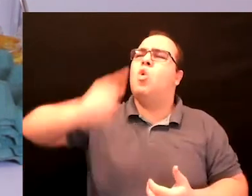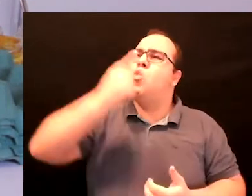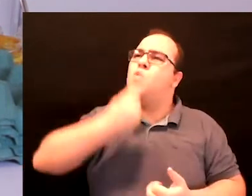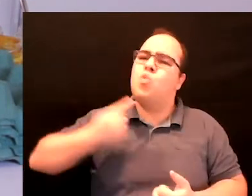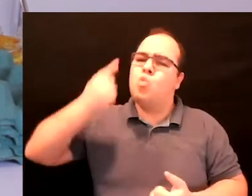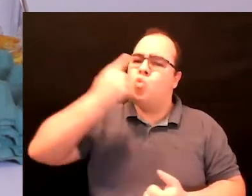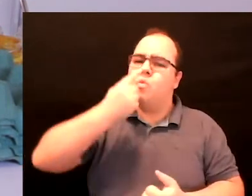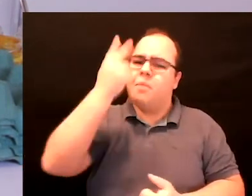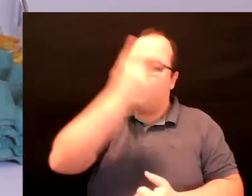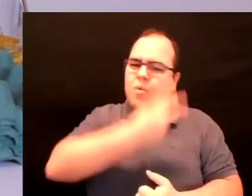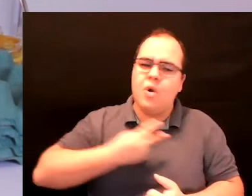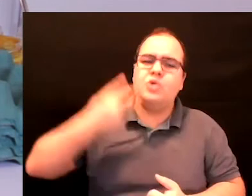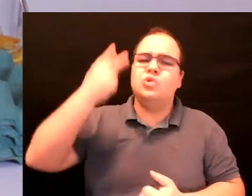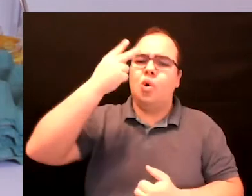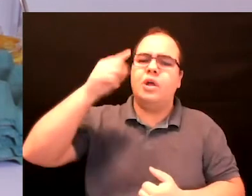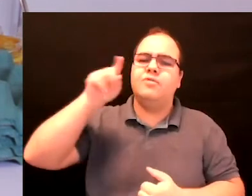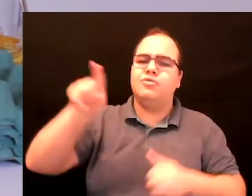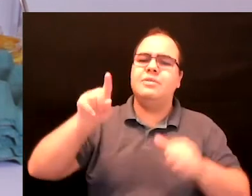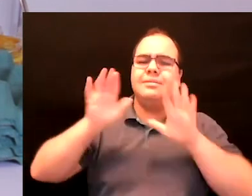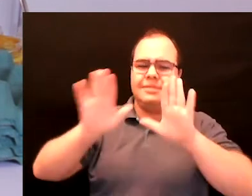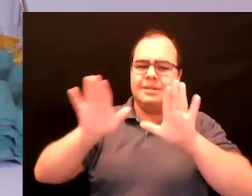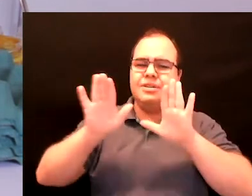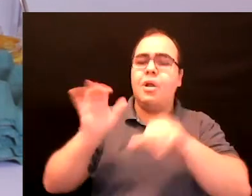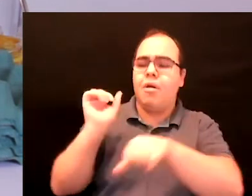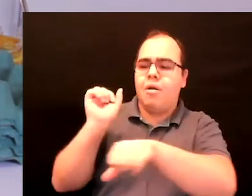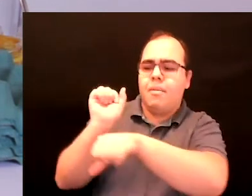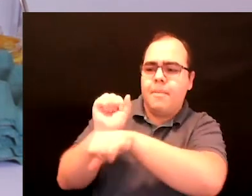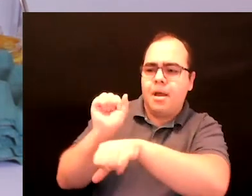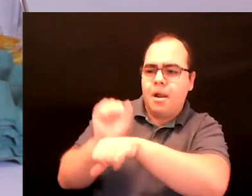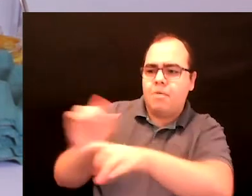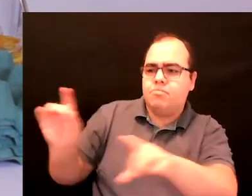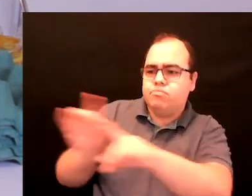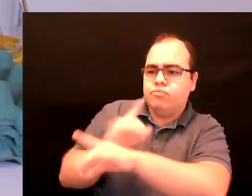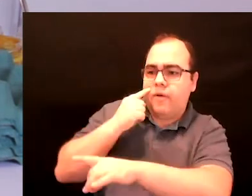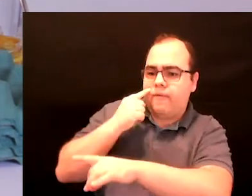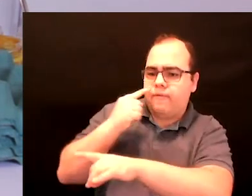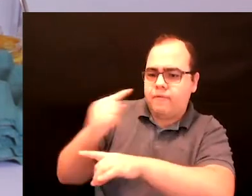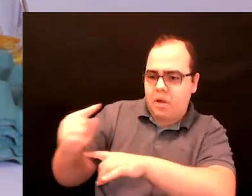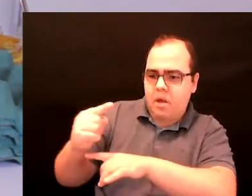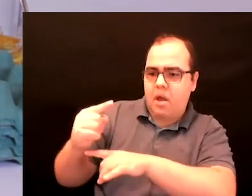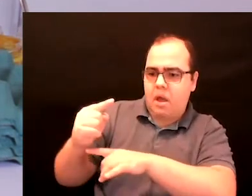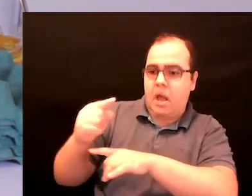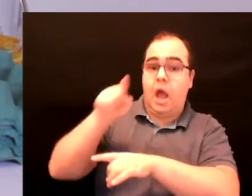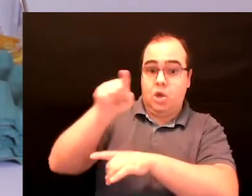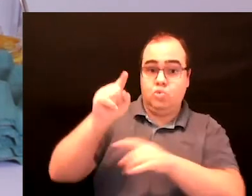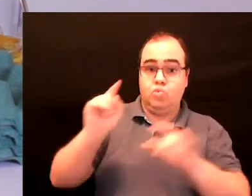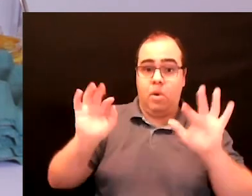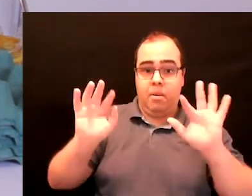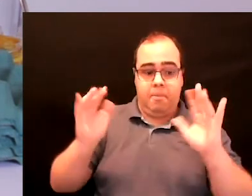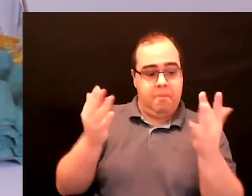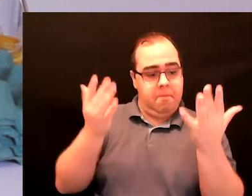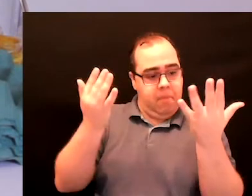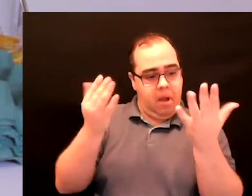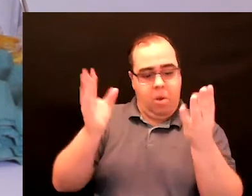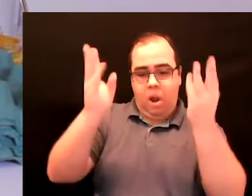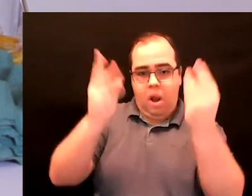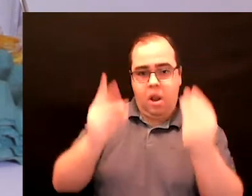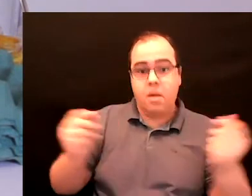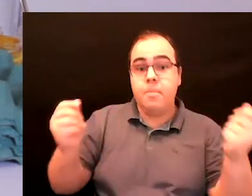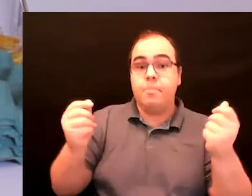entre, acho que uma, duas horas, aí você deixar um tempo até você tocar aqui e ver que não tem mais nada saindo na sua mão,